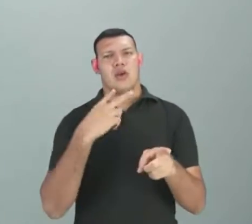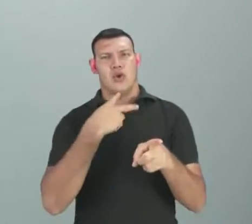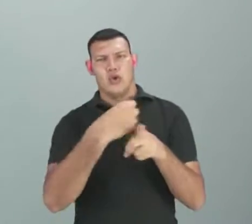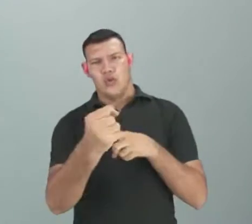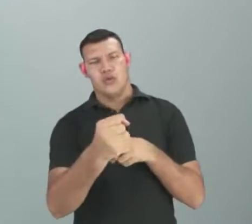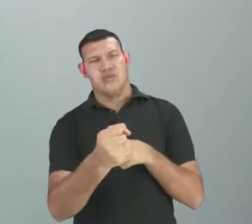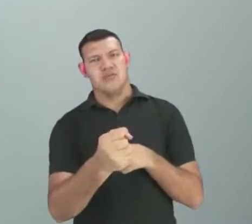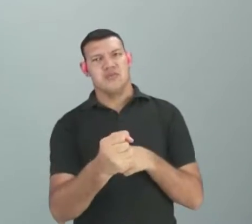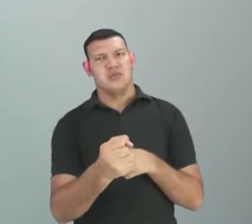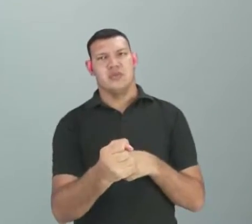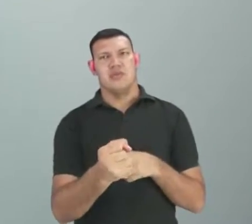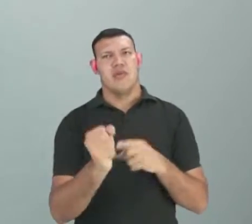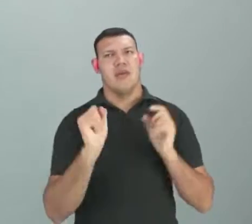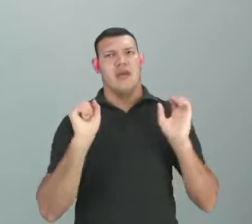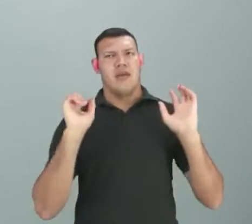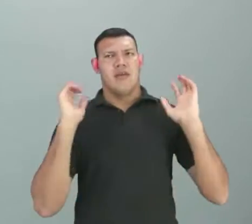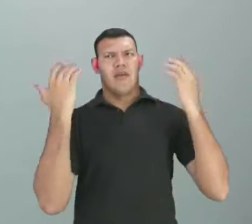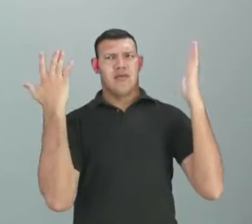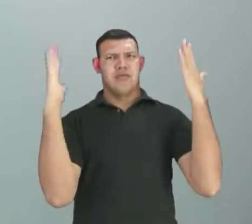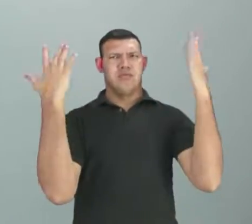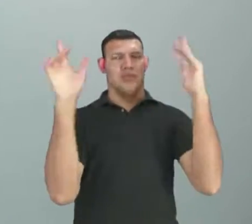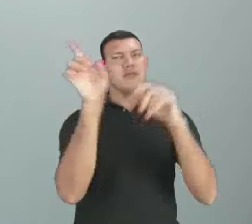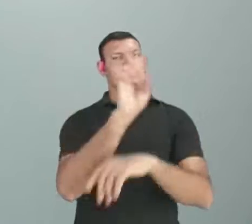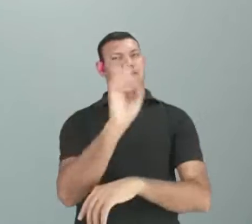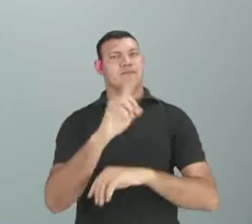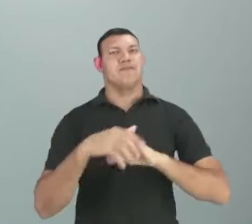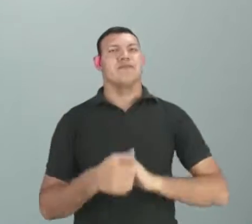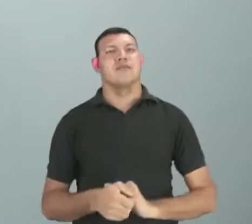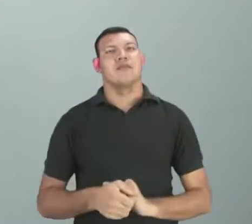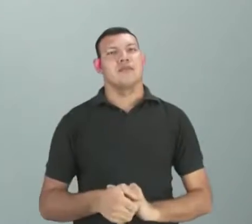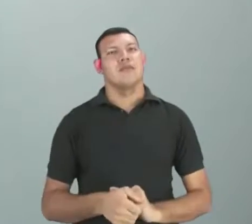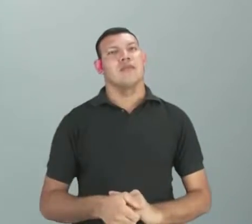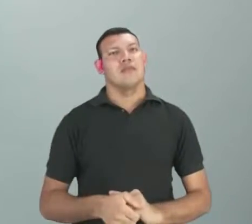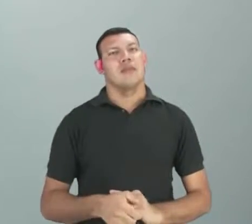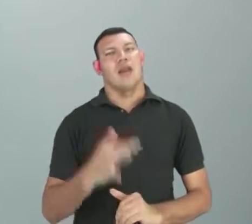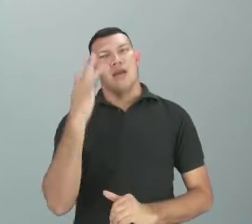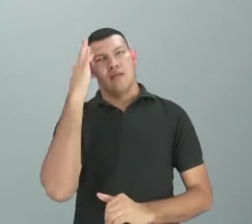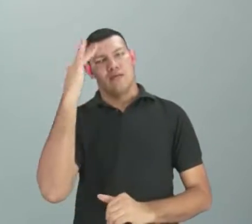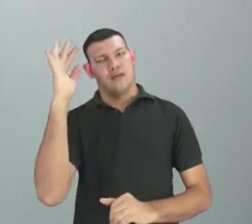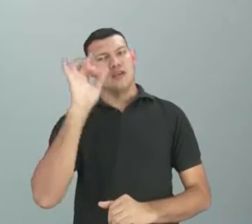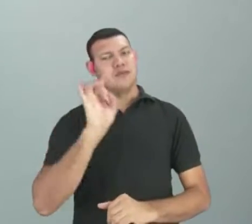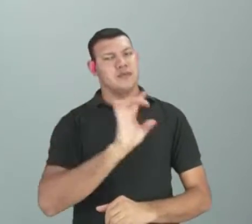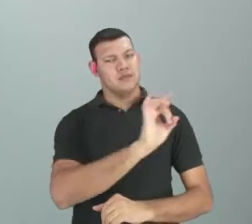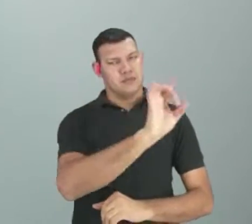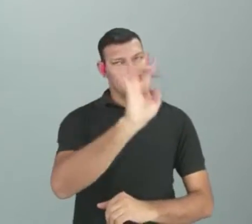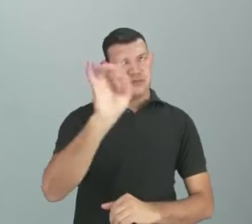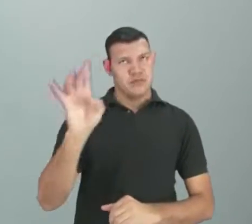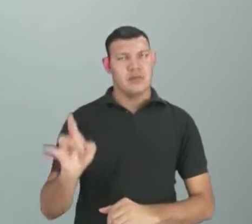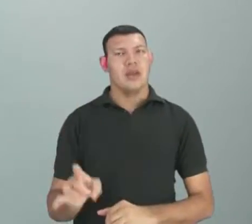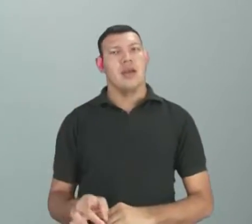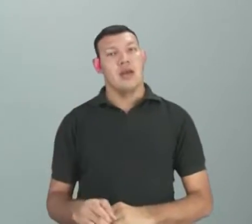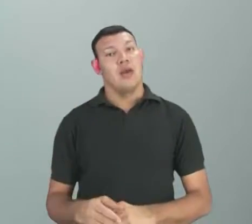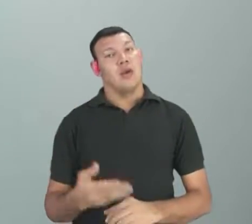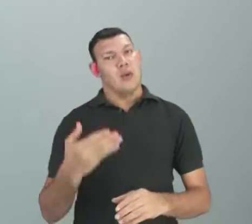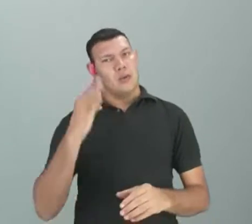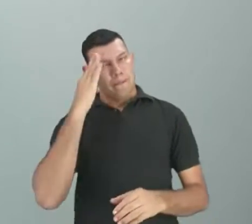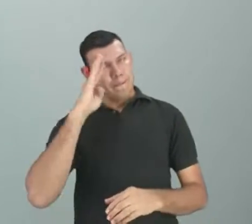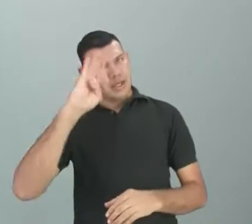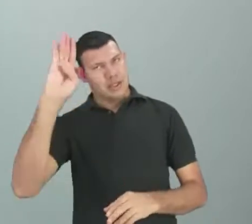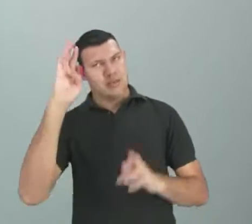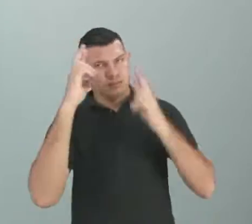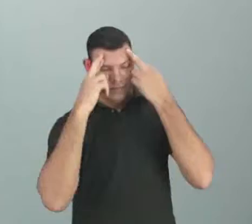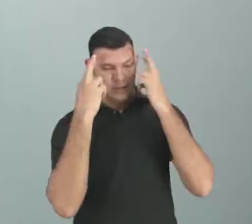adversário, então cada luta tem a sua filosofia, mas em comum entre todas elas é o respeito